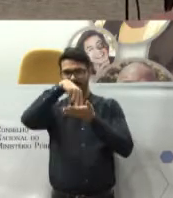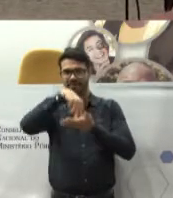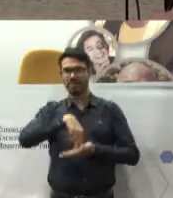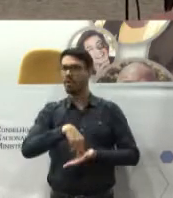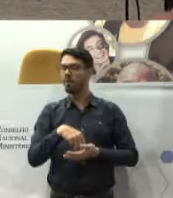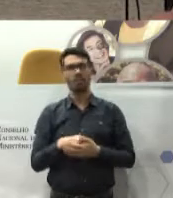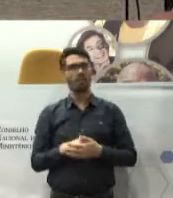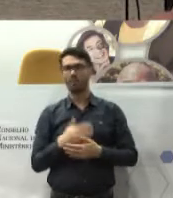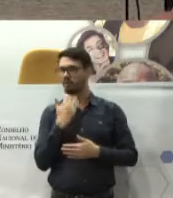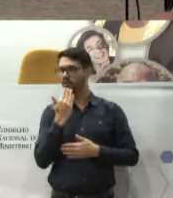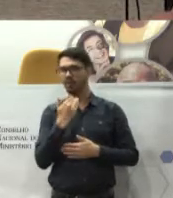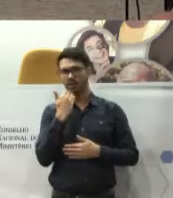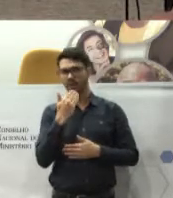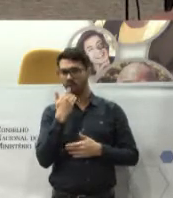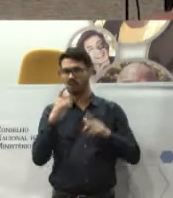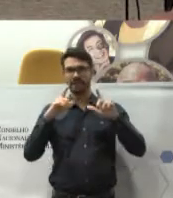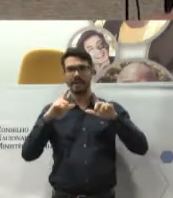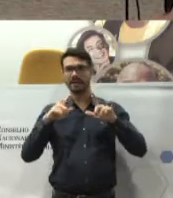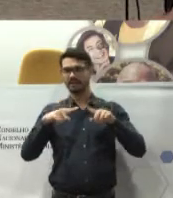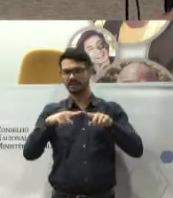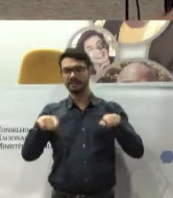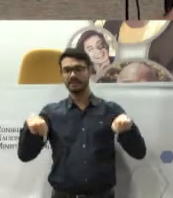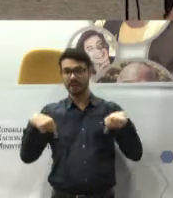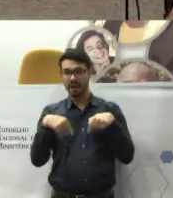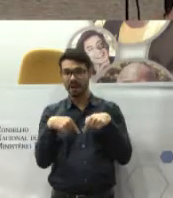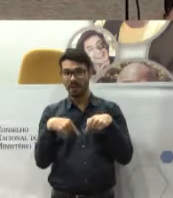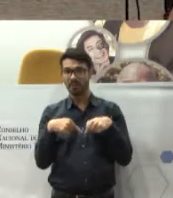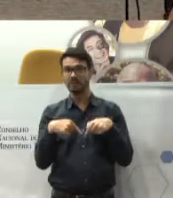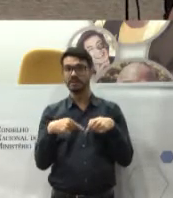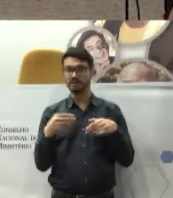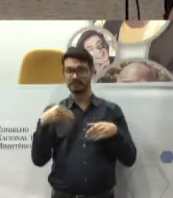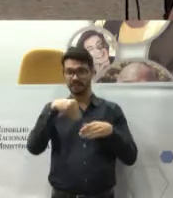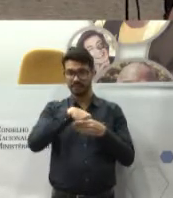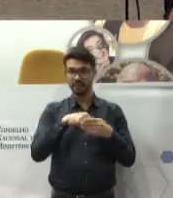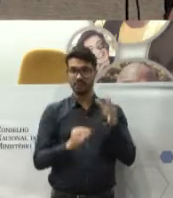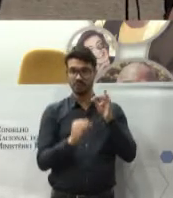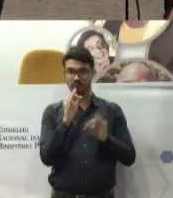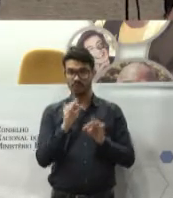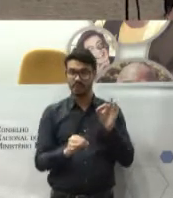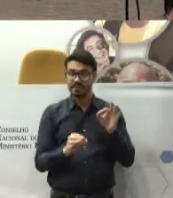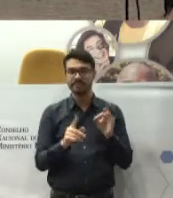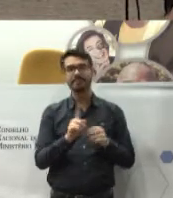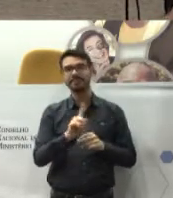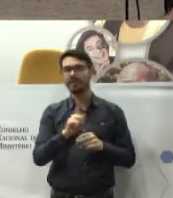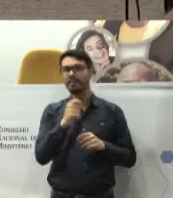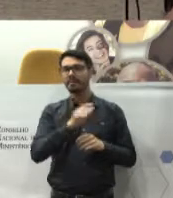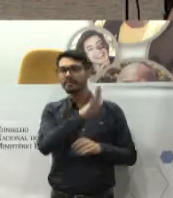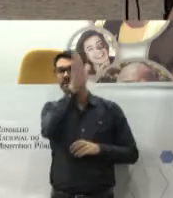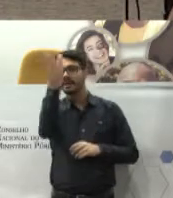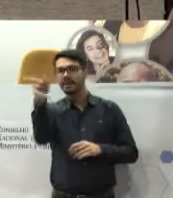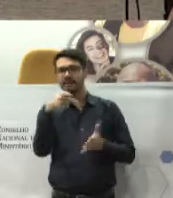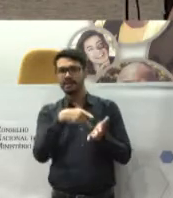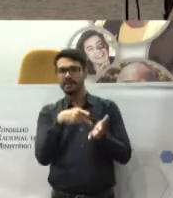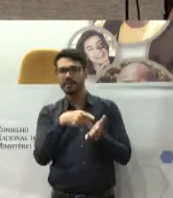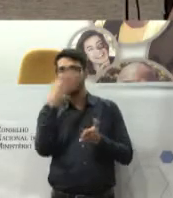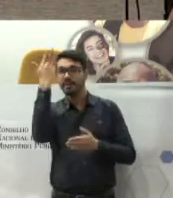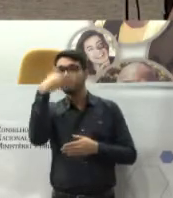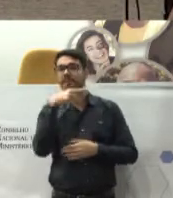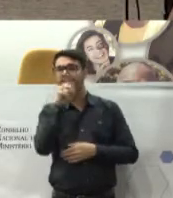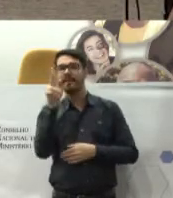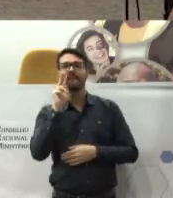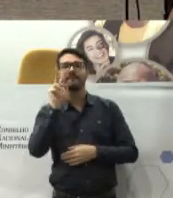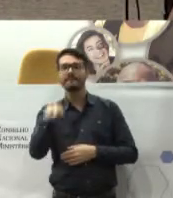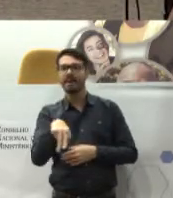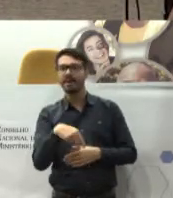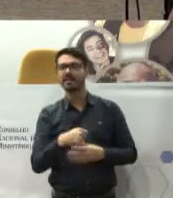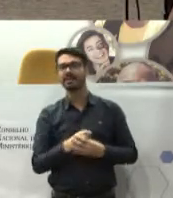Não se consegue fazer saúde dentro do nosso gabinete apenas. É disso que se fala. Não apareceu nada, eu estou feliz